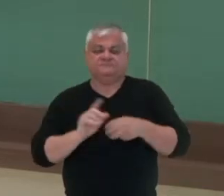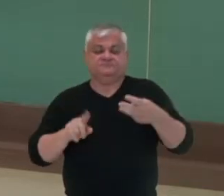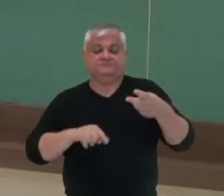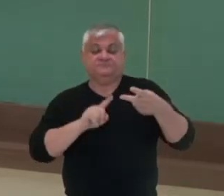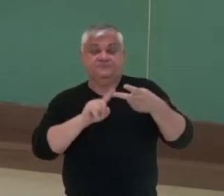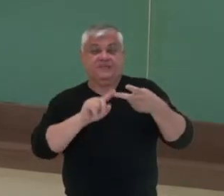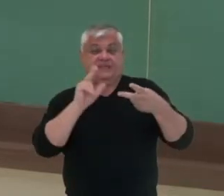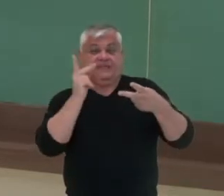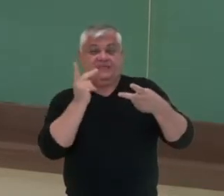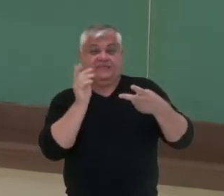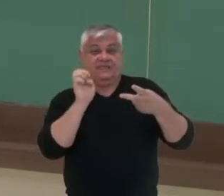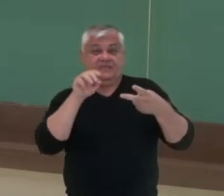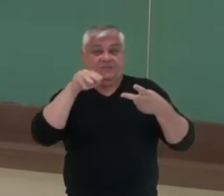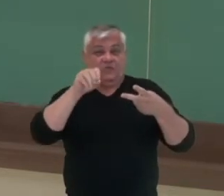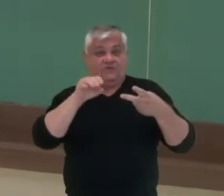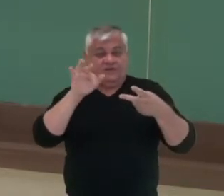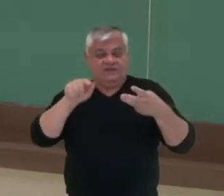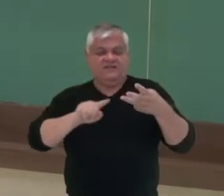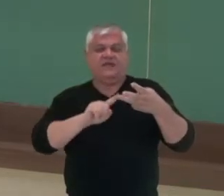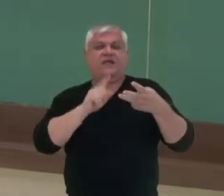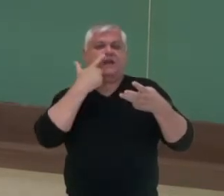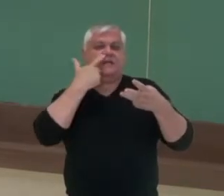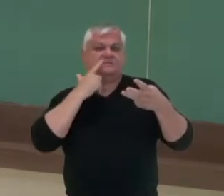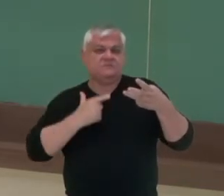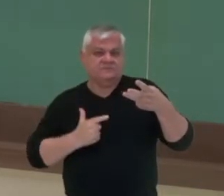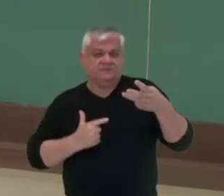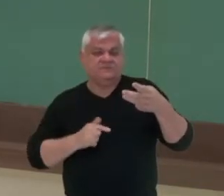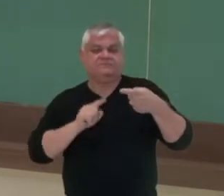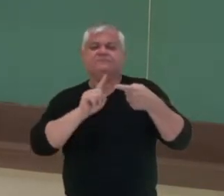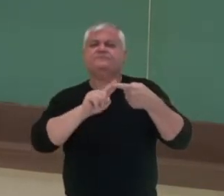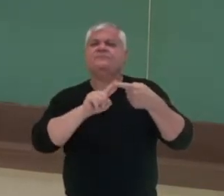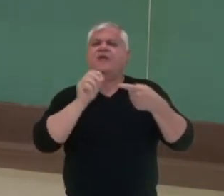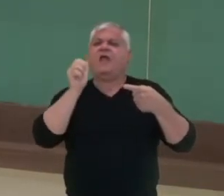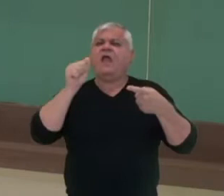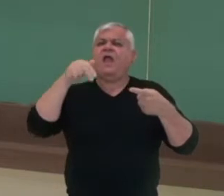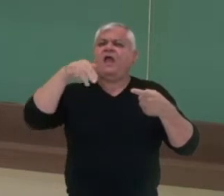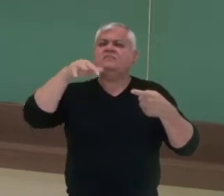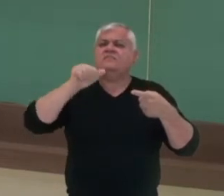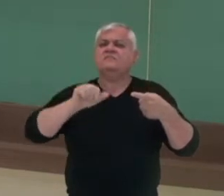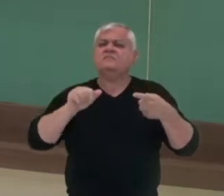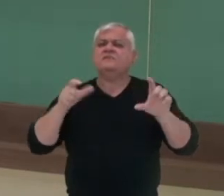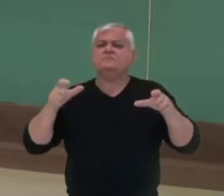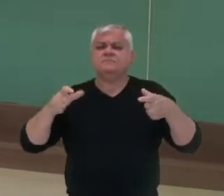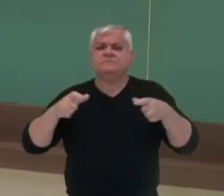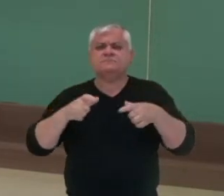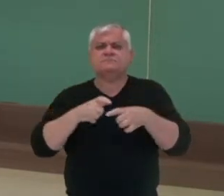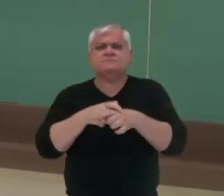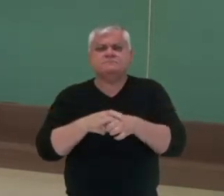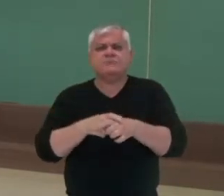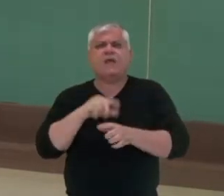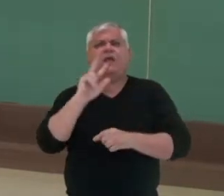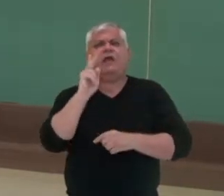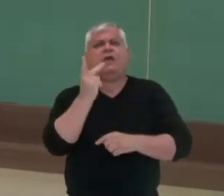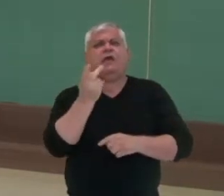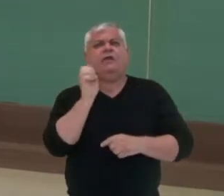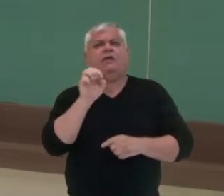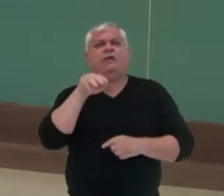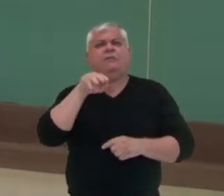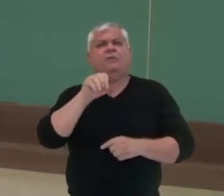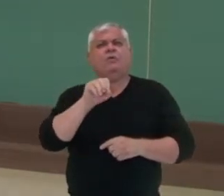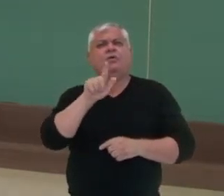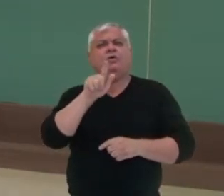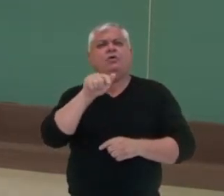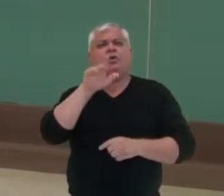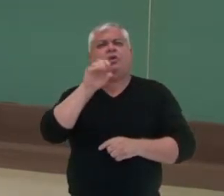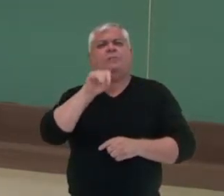hemofilia e leucemia. A anemia é a redução da quantidade de hemoglobina. Se eu tenho menos